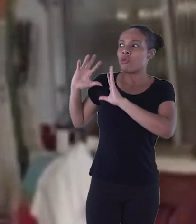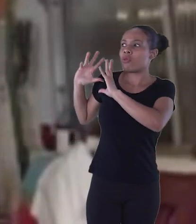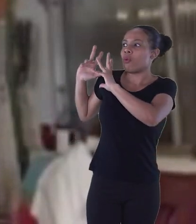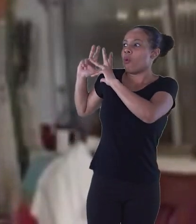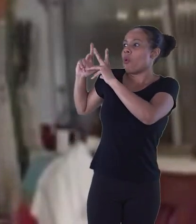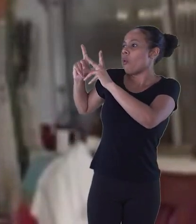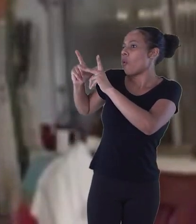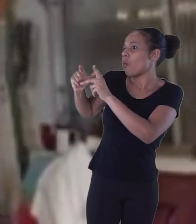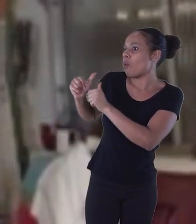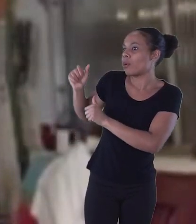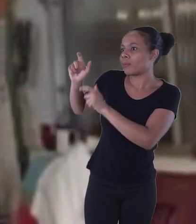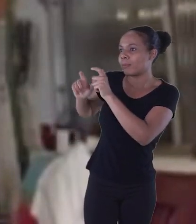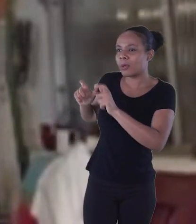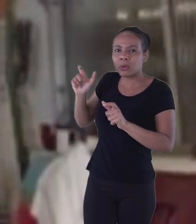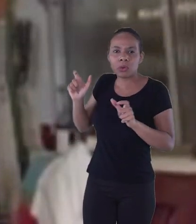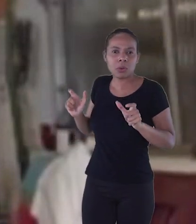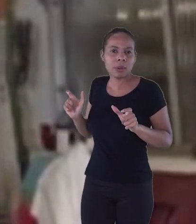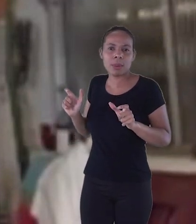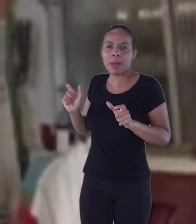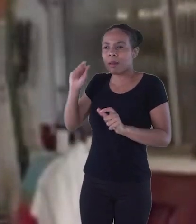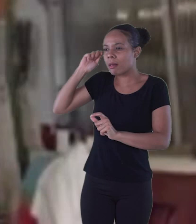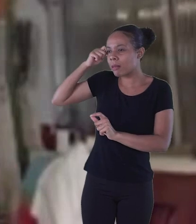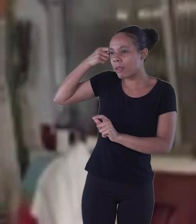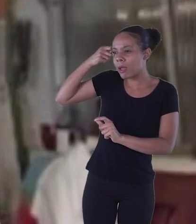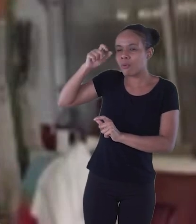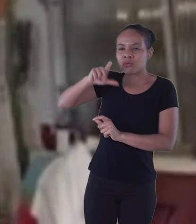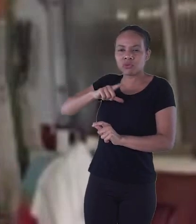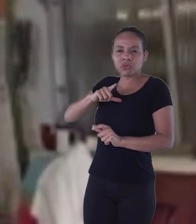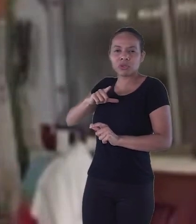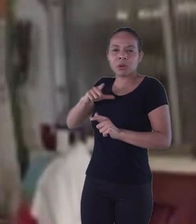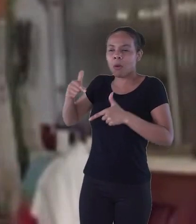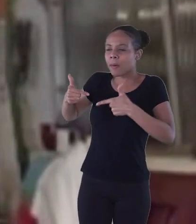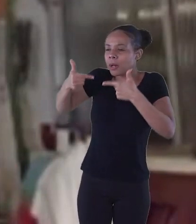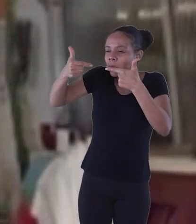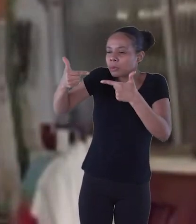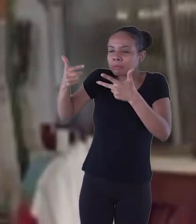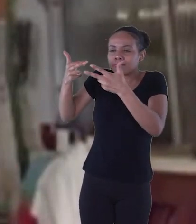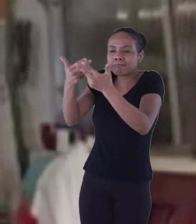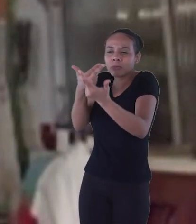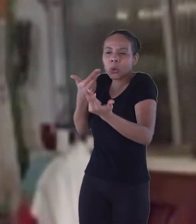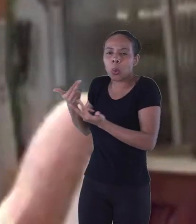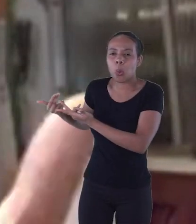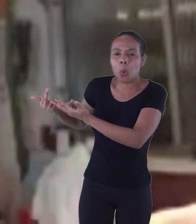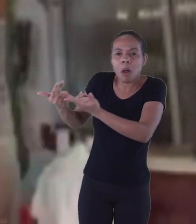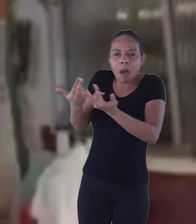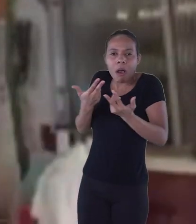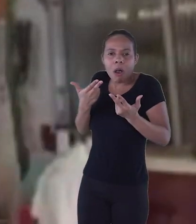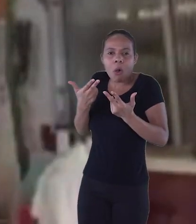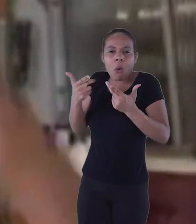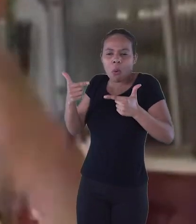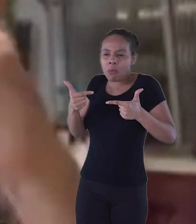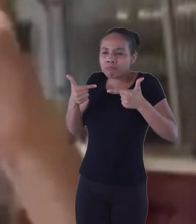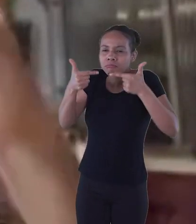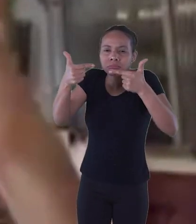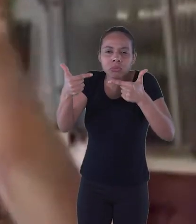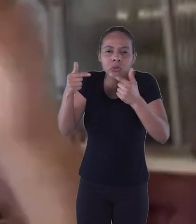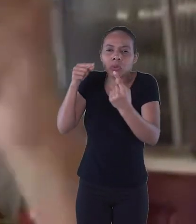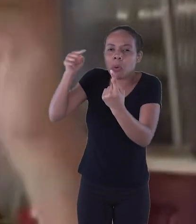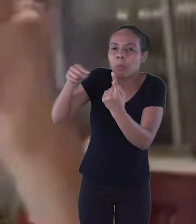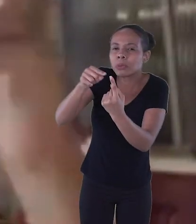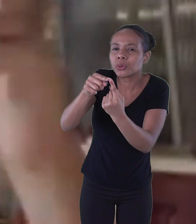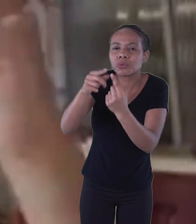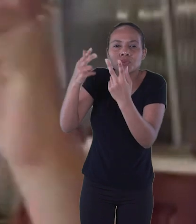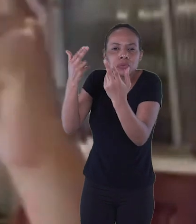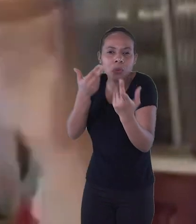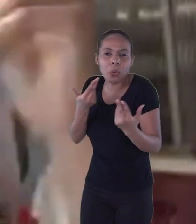luta uníssona, única e com os mesmos objetivos. Por isso também a gente apresenta pessoas que não, entre aspas,